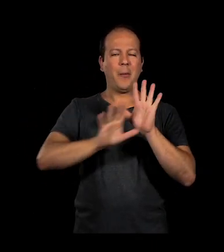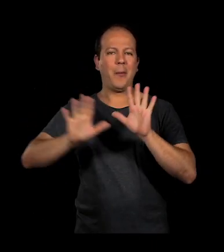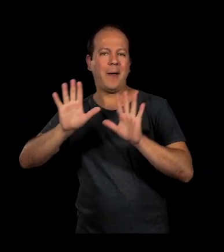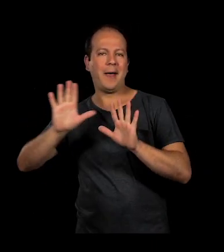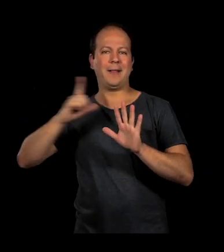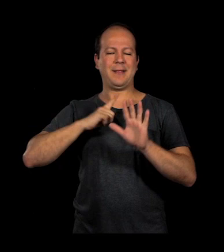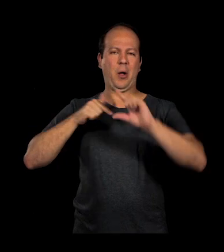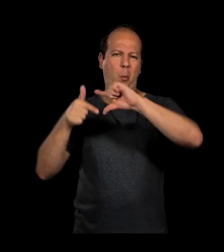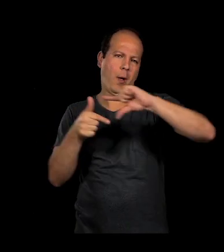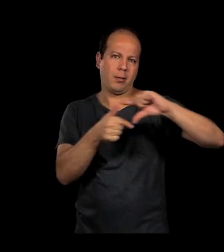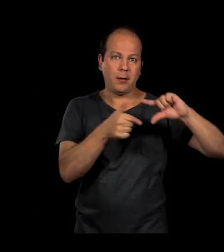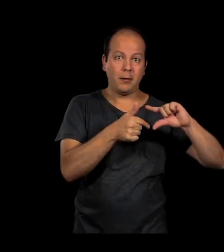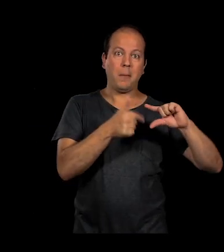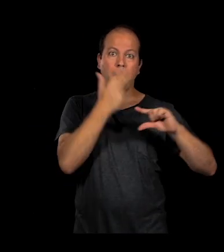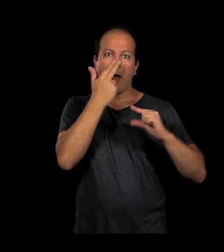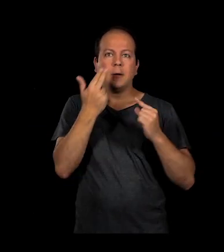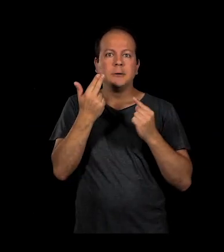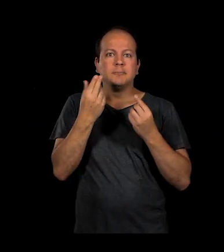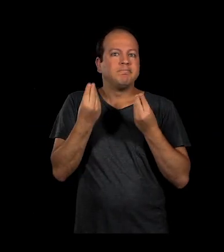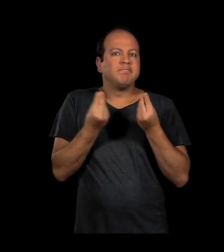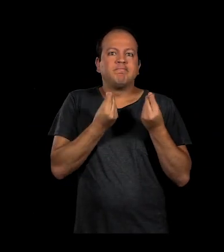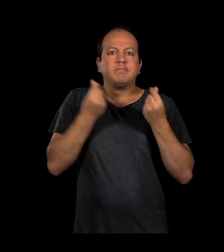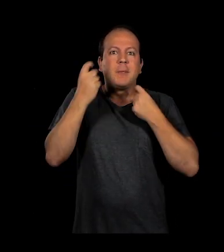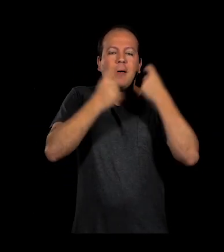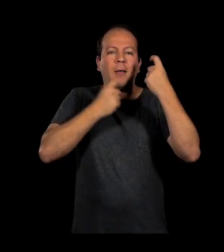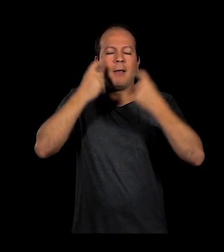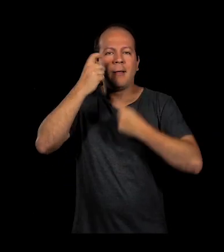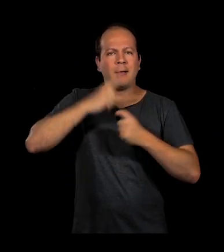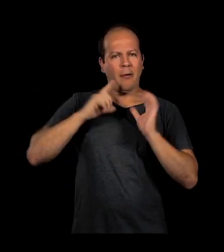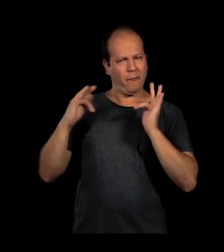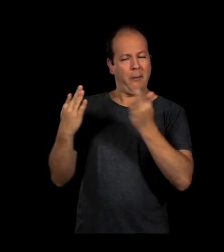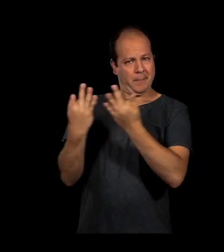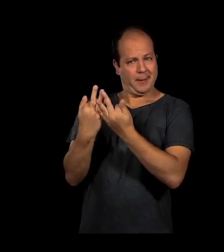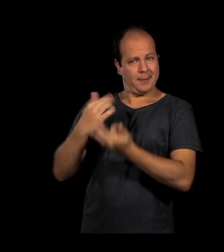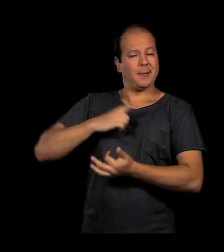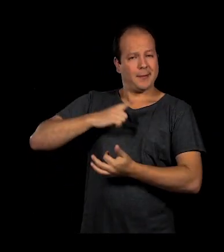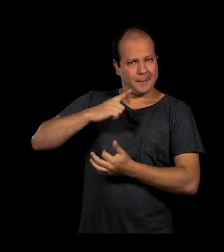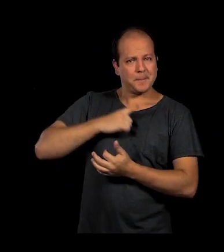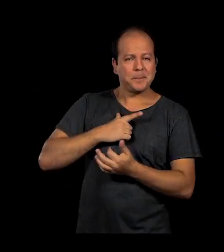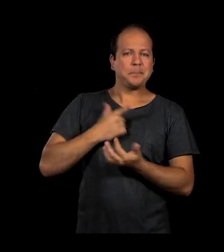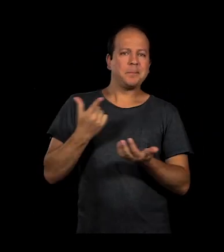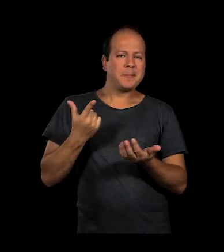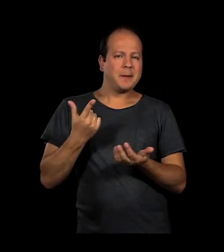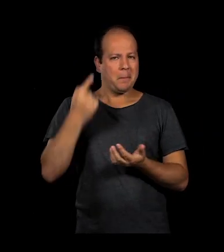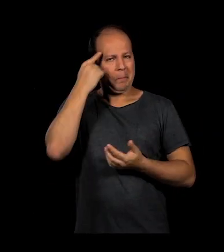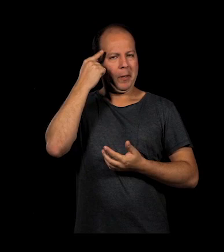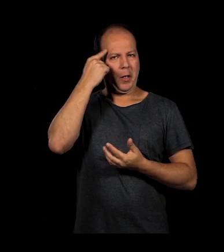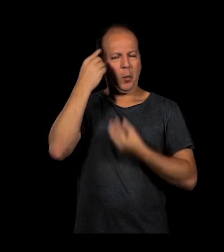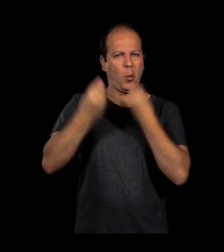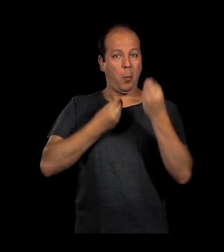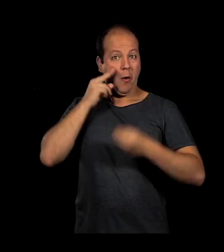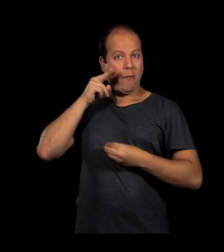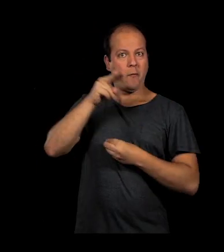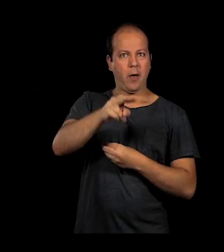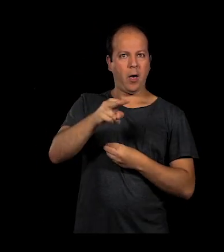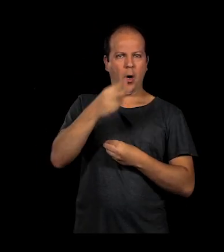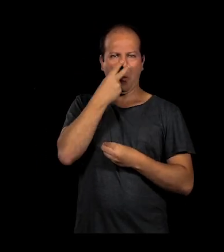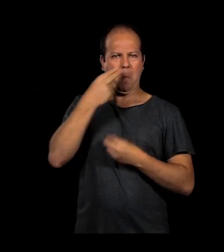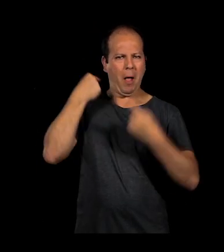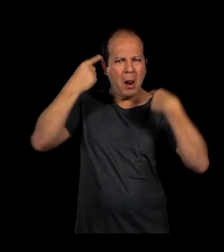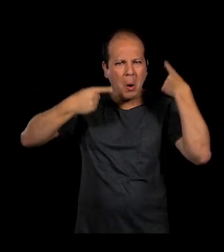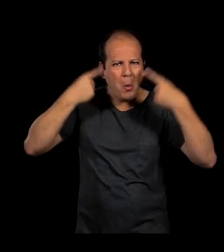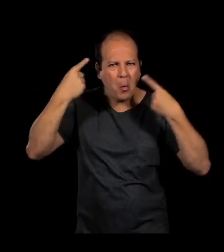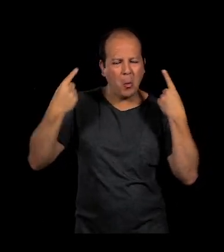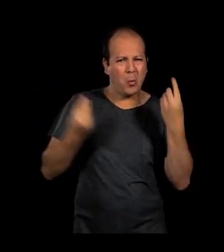são coisas muito preocupantes para a família ficar sendo um visto como maluca com